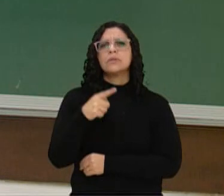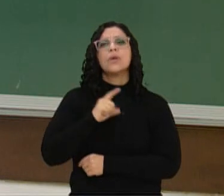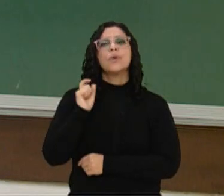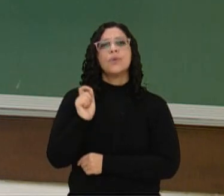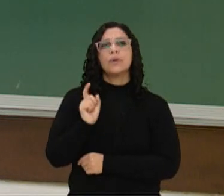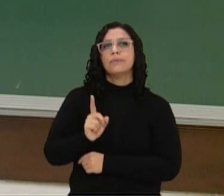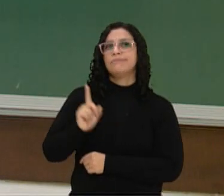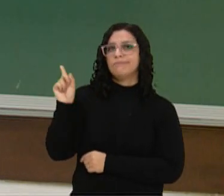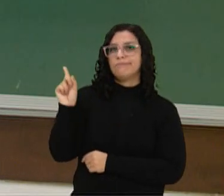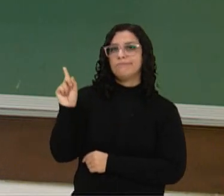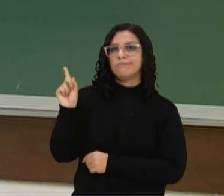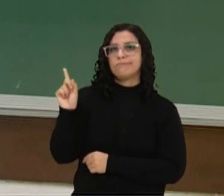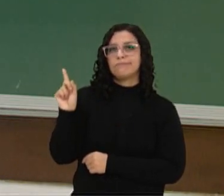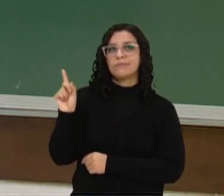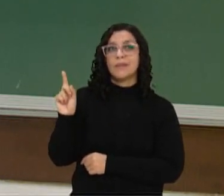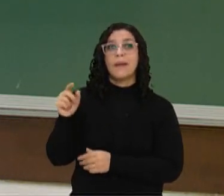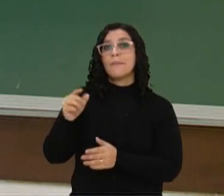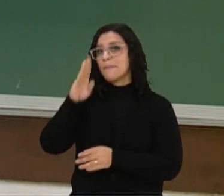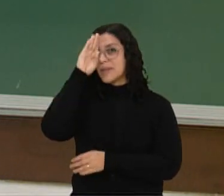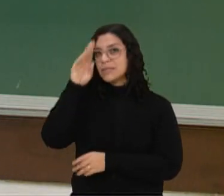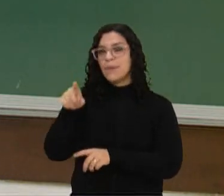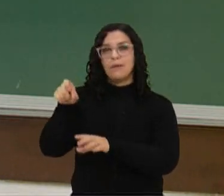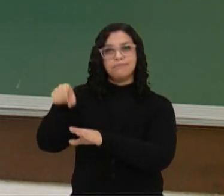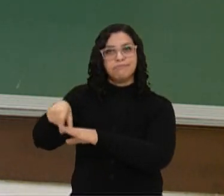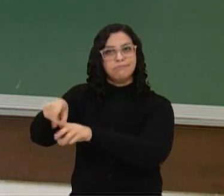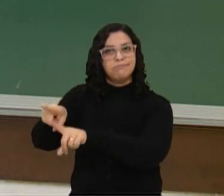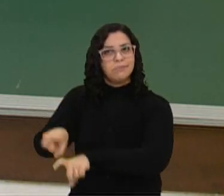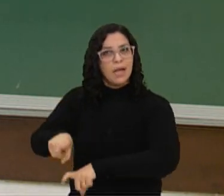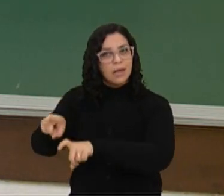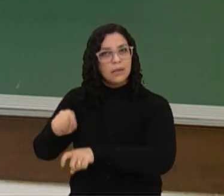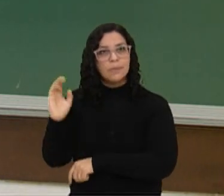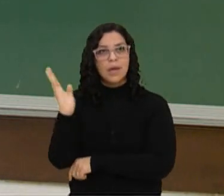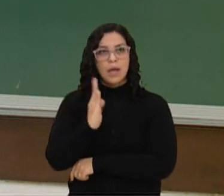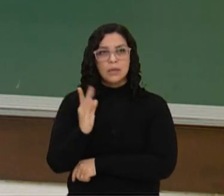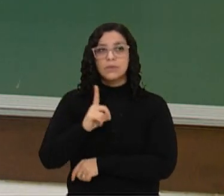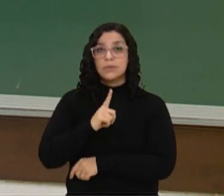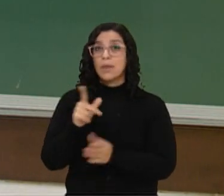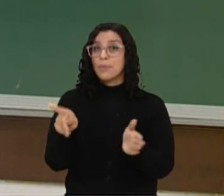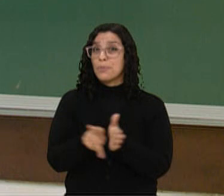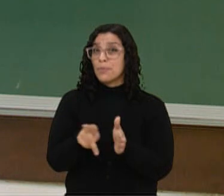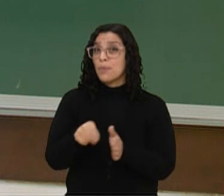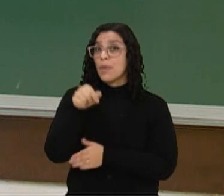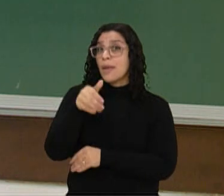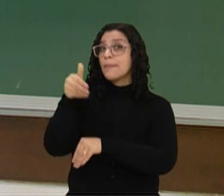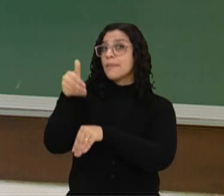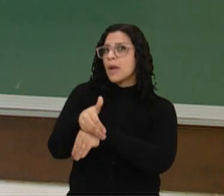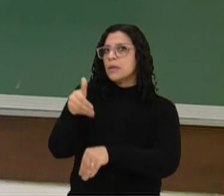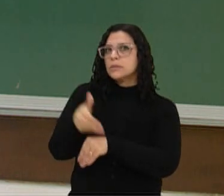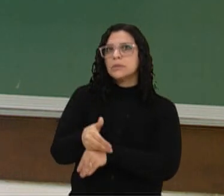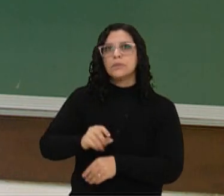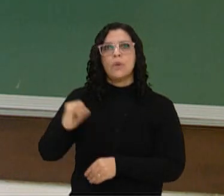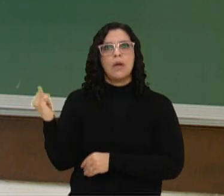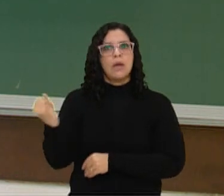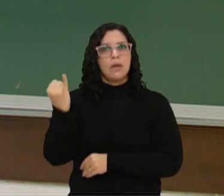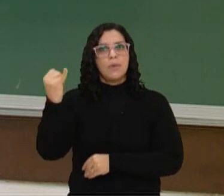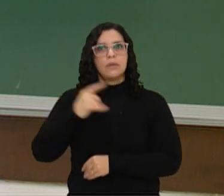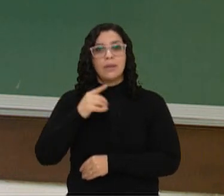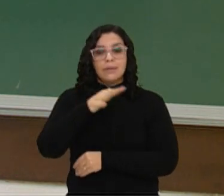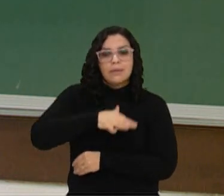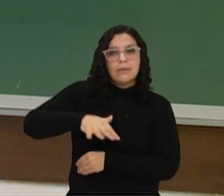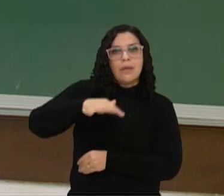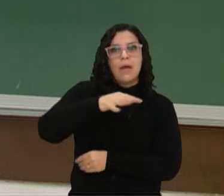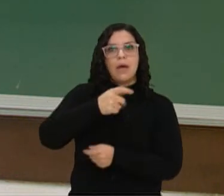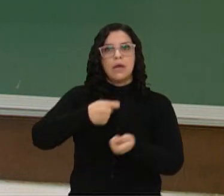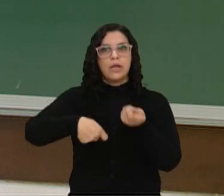quê? Os principais produtos agrícolas que são produzidos no Brasil e que participam significativamente